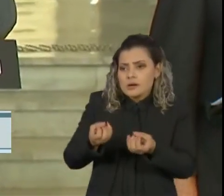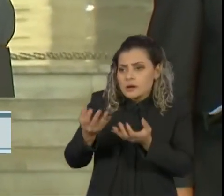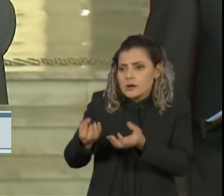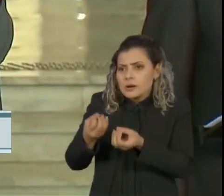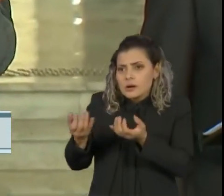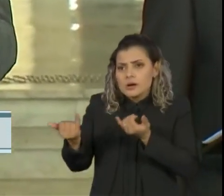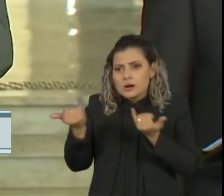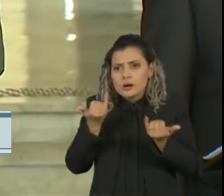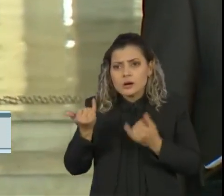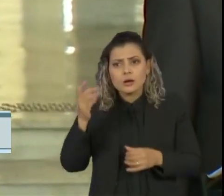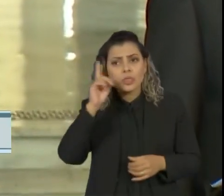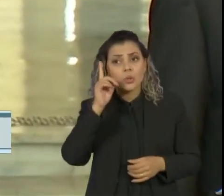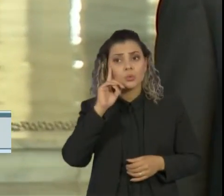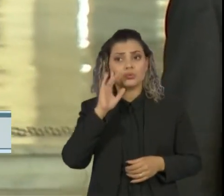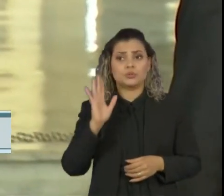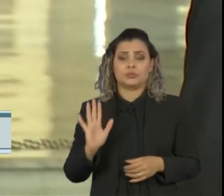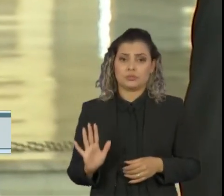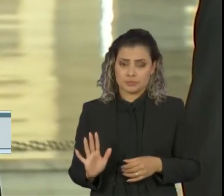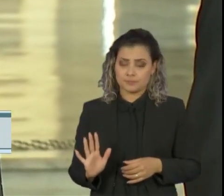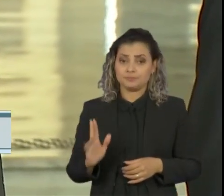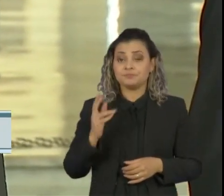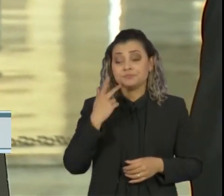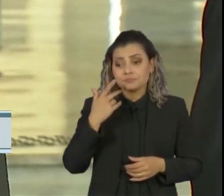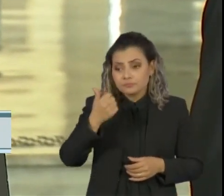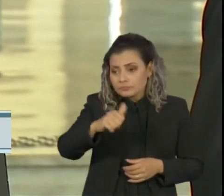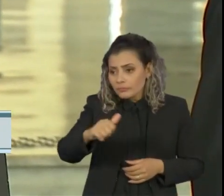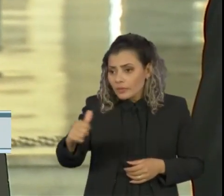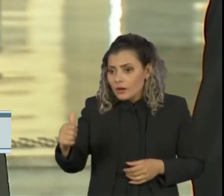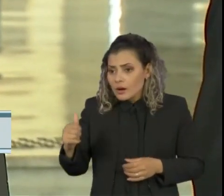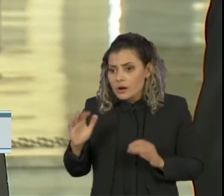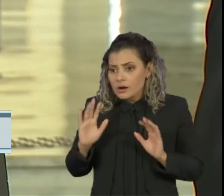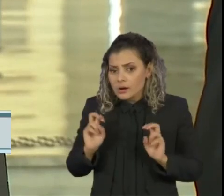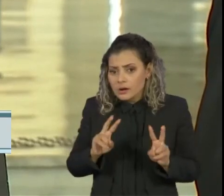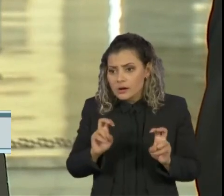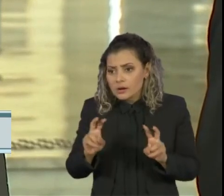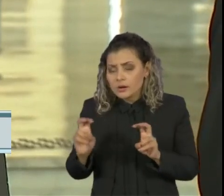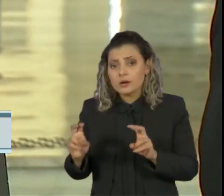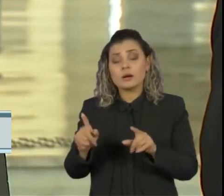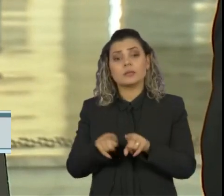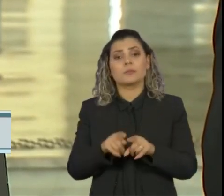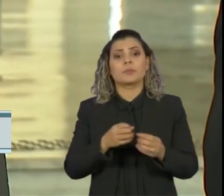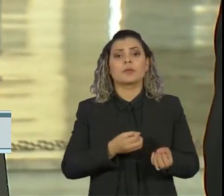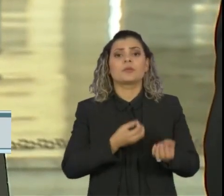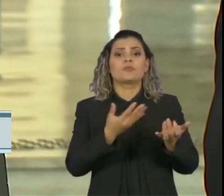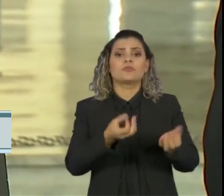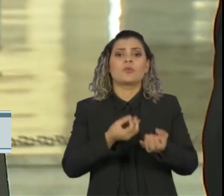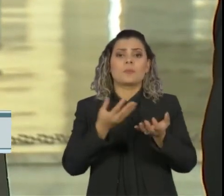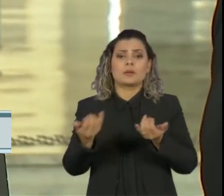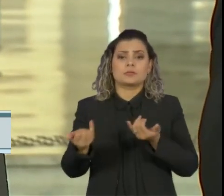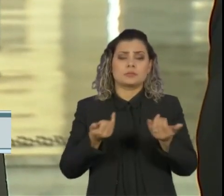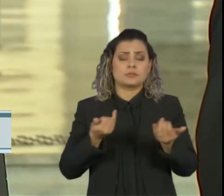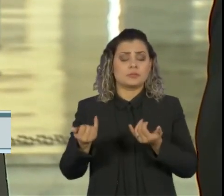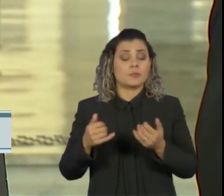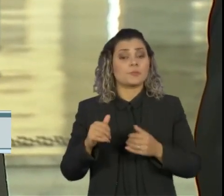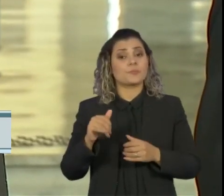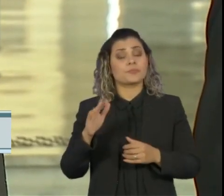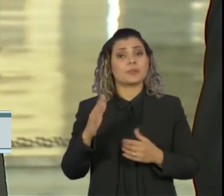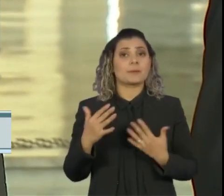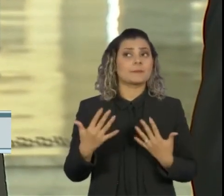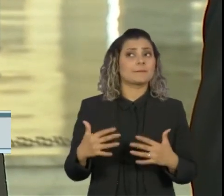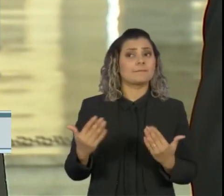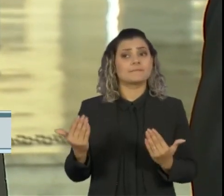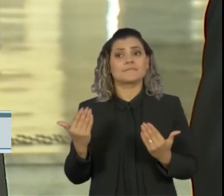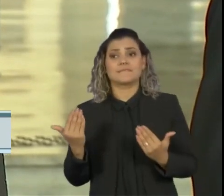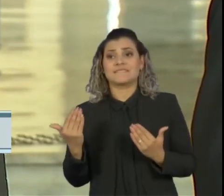diárias, essas informações são avaliadas e alguns dados são, vamos dizer assim, mais críticos que